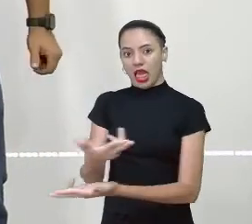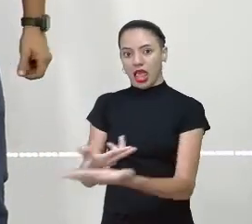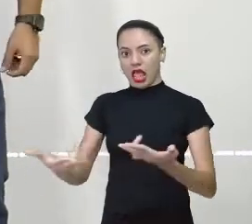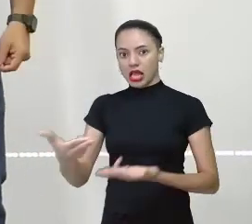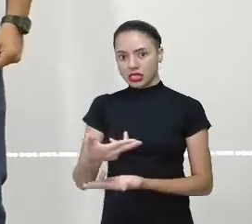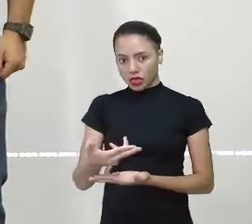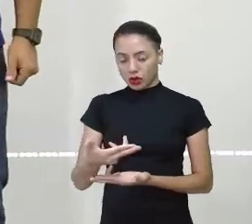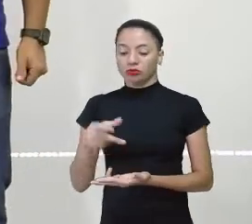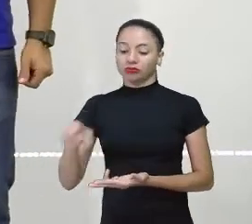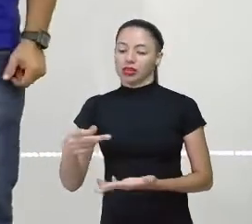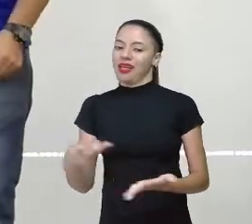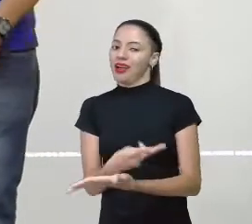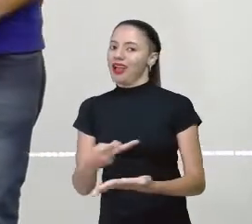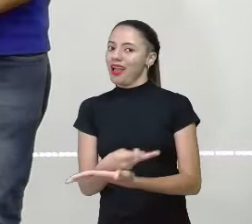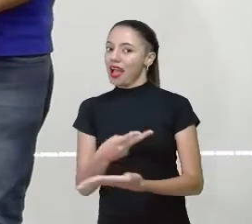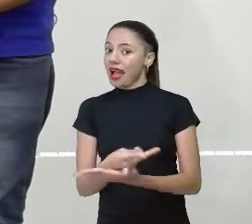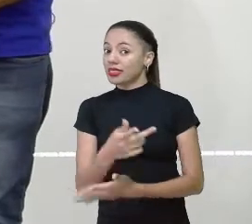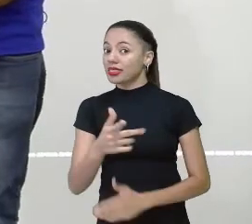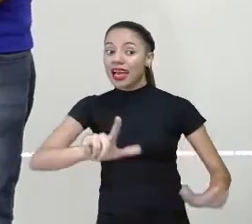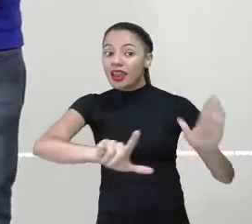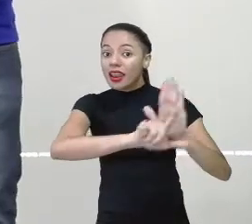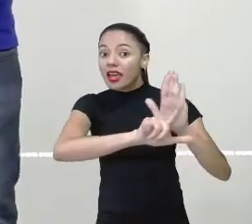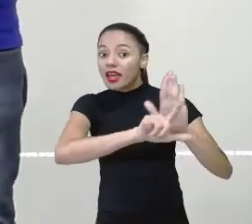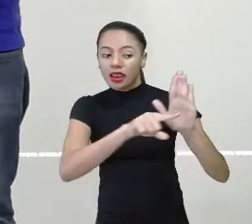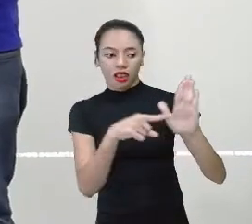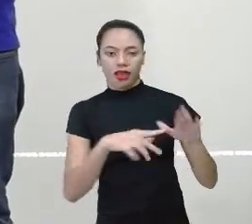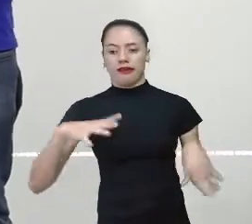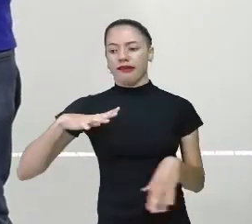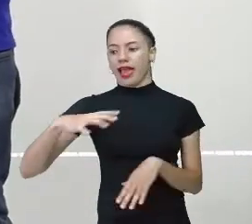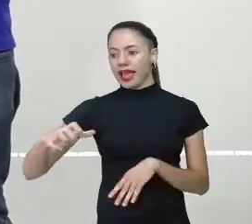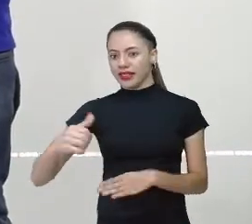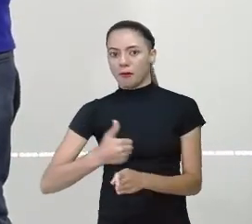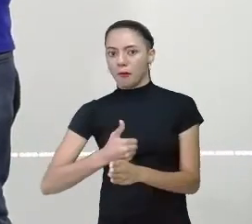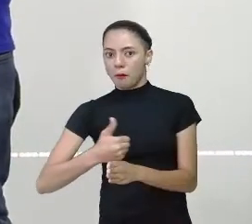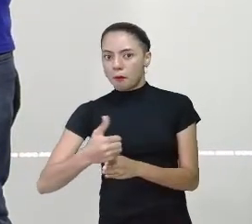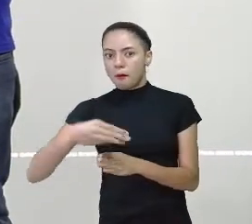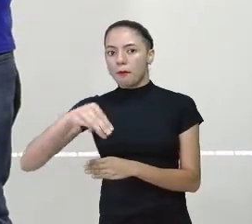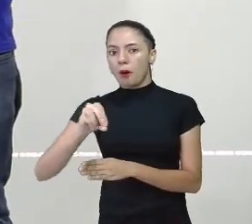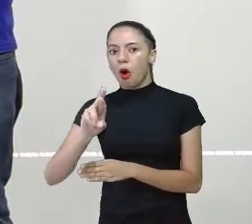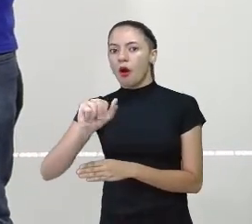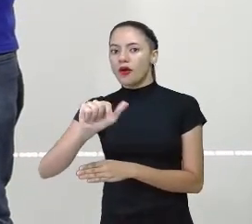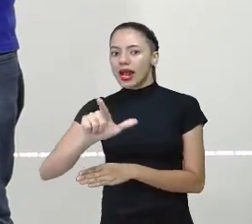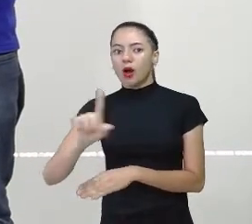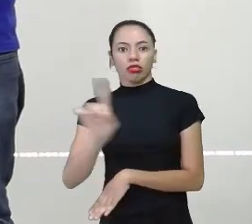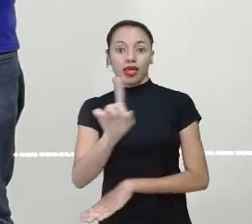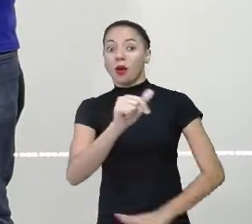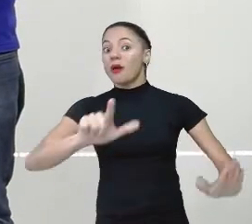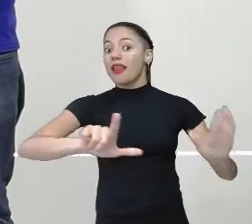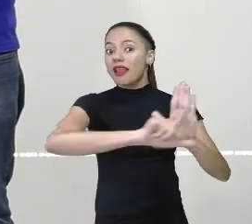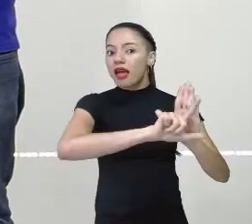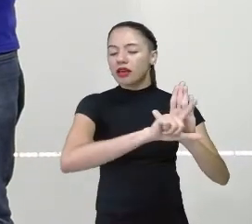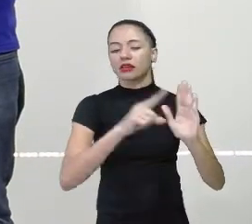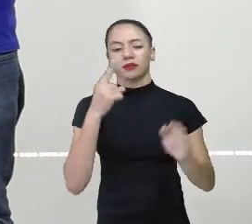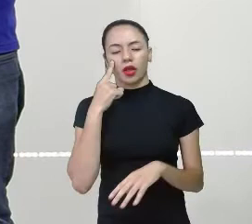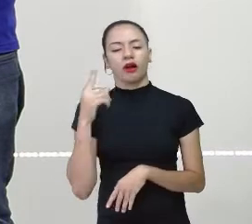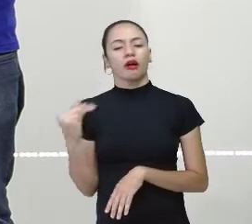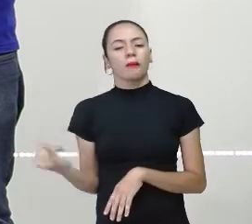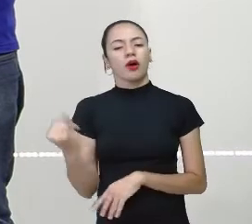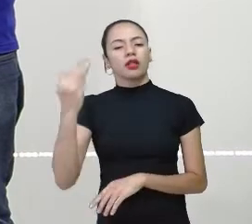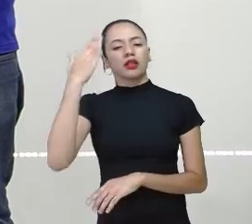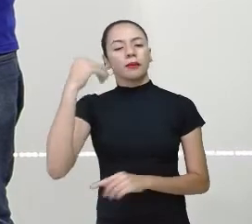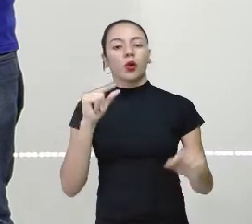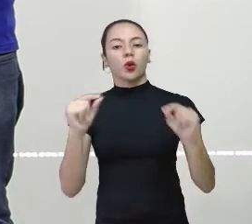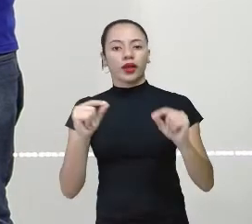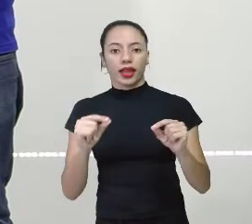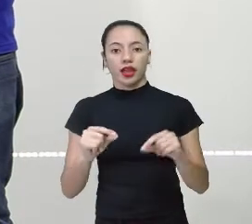ela já está errada. Isso é a lei. Não vamos nem falar da ética, da moral, de nada disso, tá? Por quê? É importante a gente saber o que não